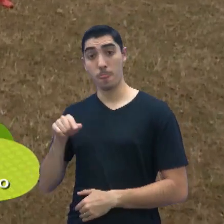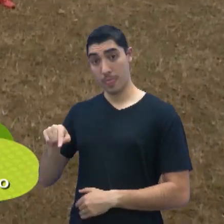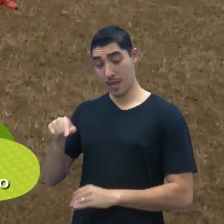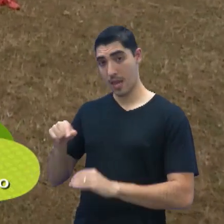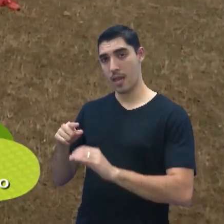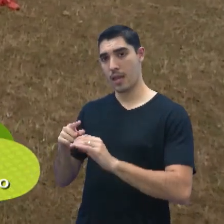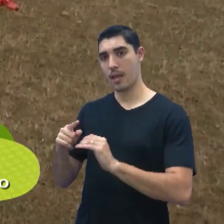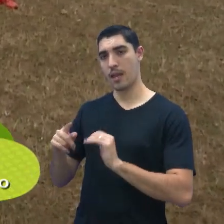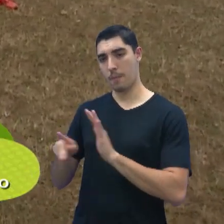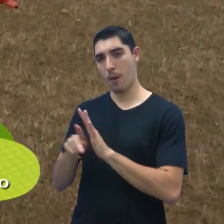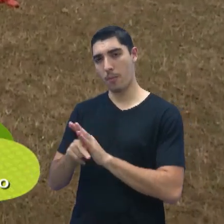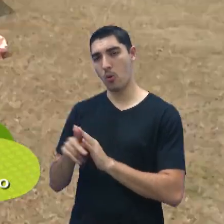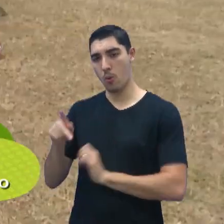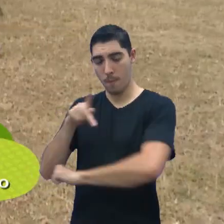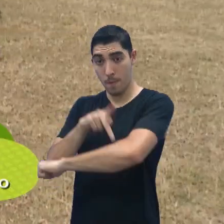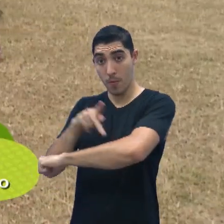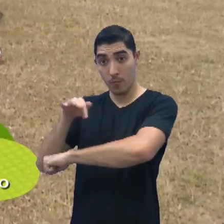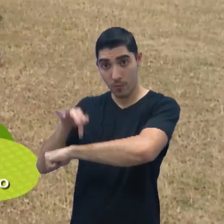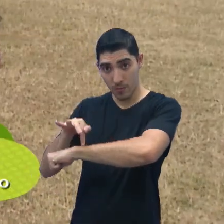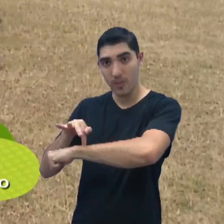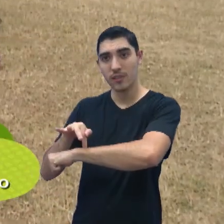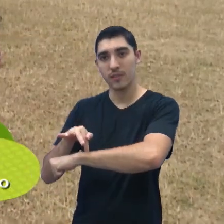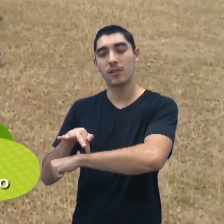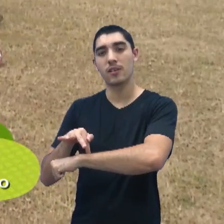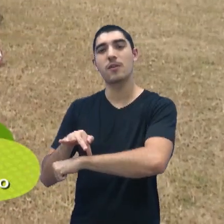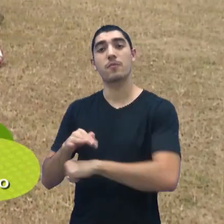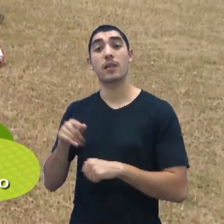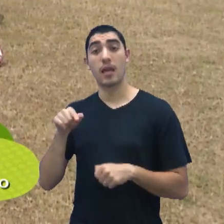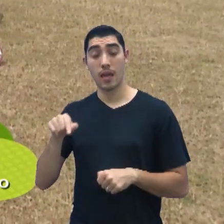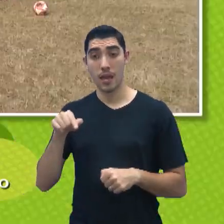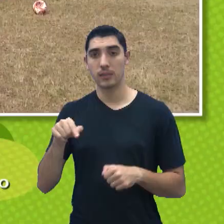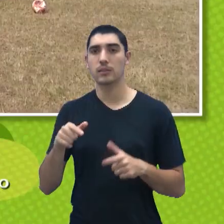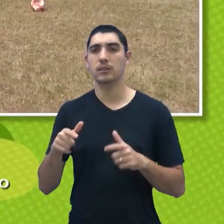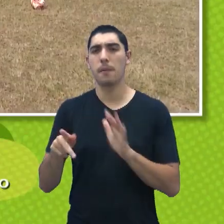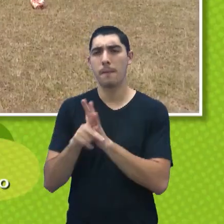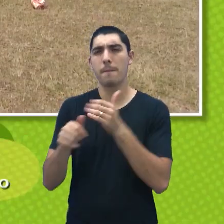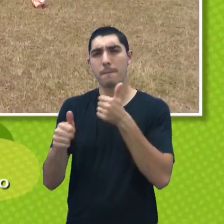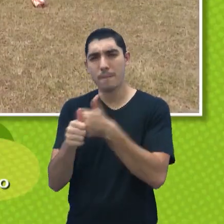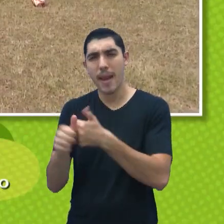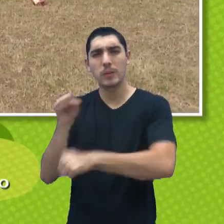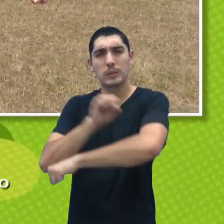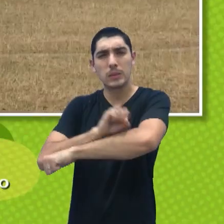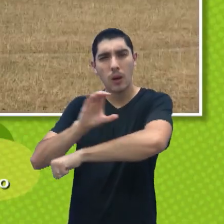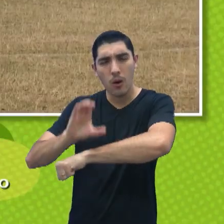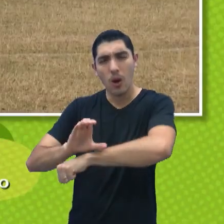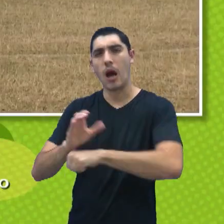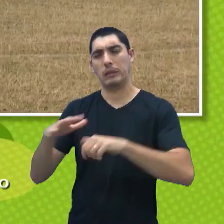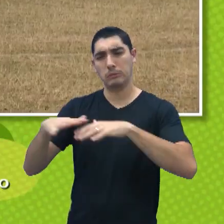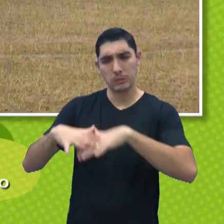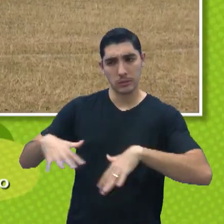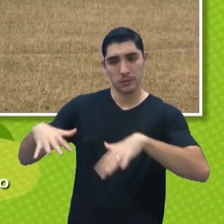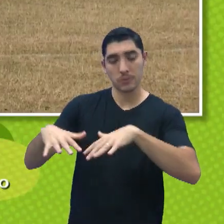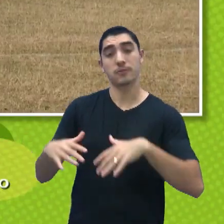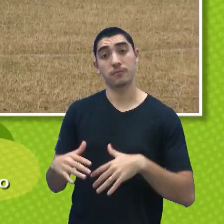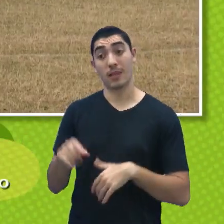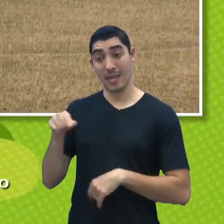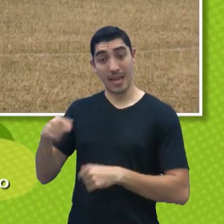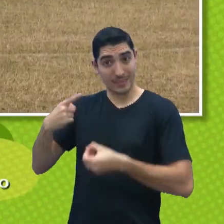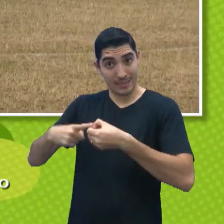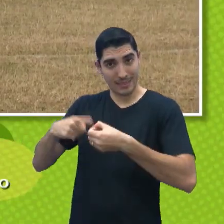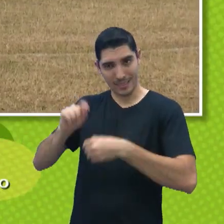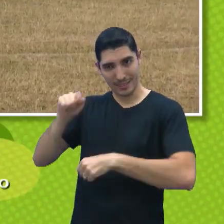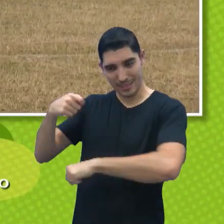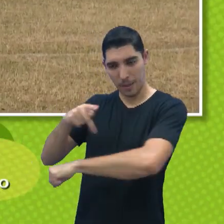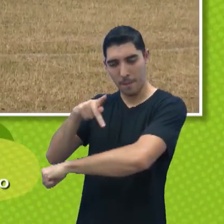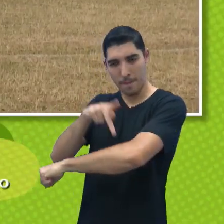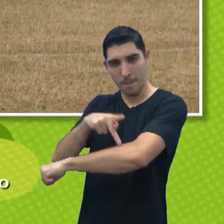Futebol, da cidade de Porto Ferreira, que é ali na região de São Carlos, Pirassununga, e a cidade de Porto Ferreira é conhecida como a